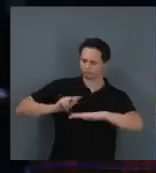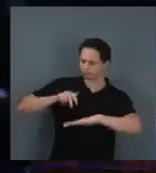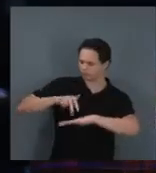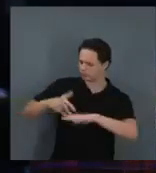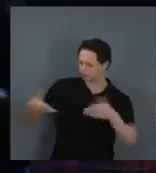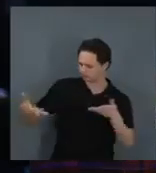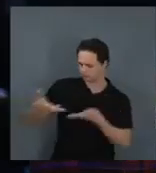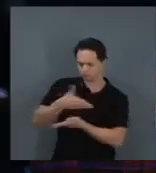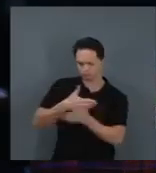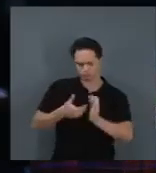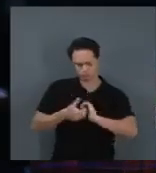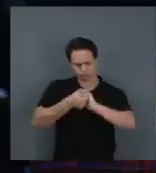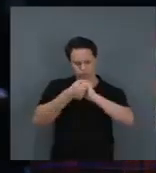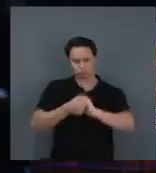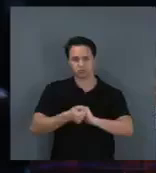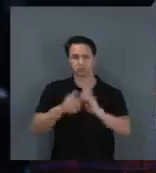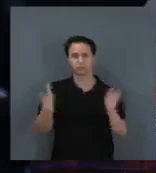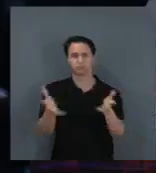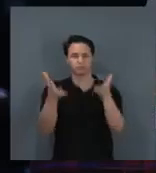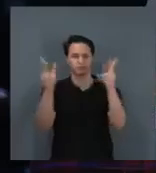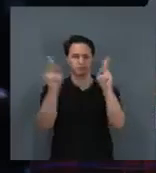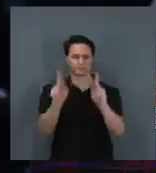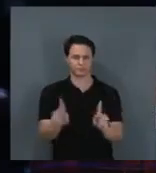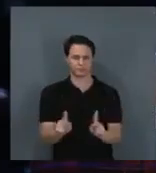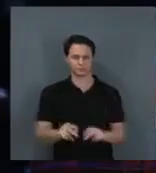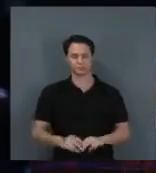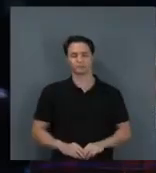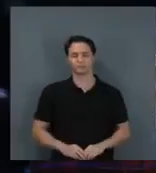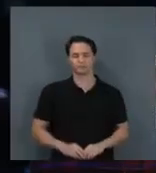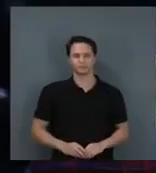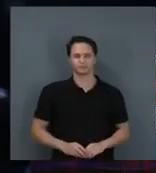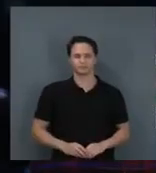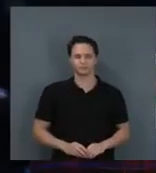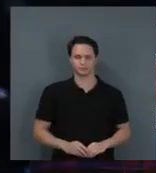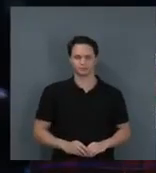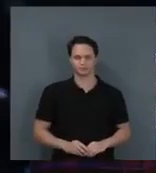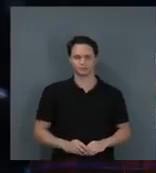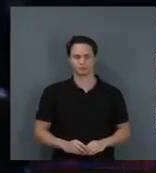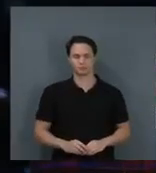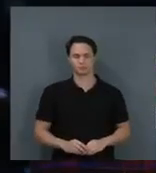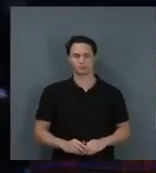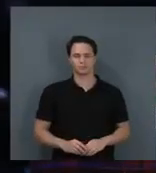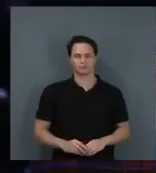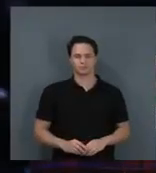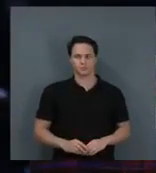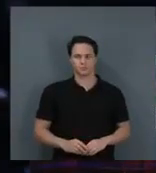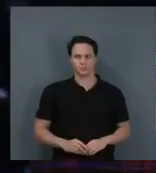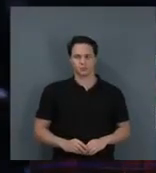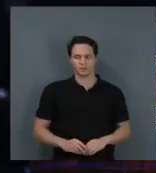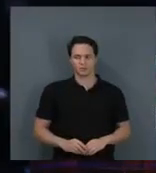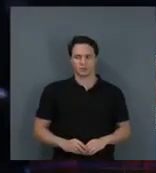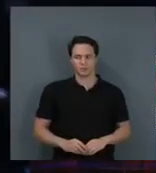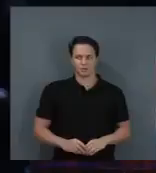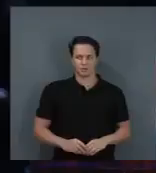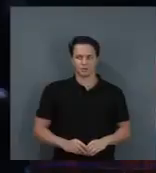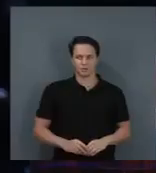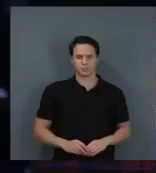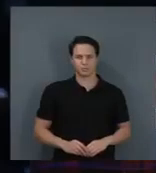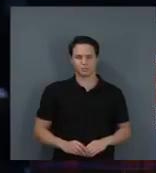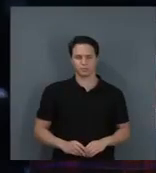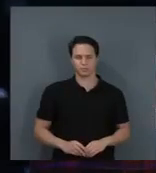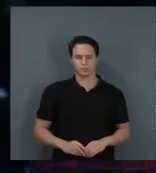do encontro. Ressaltando sempre, e ele dizia, a paz